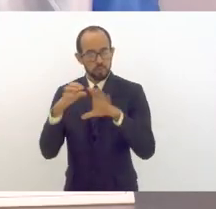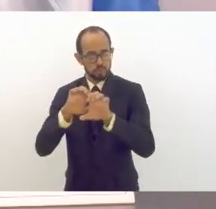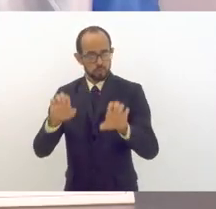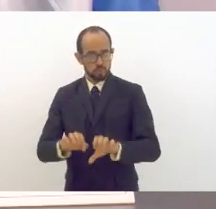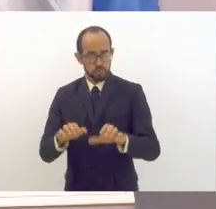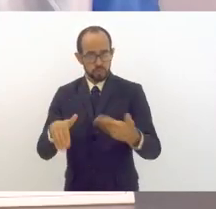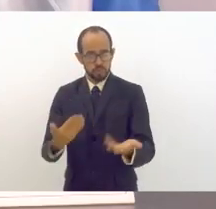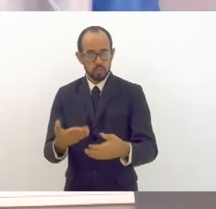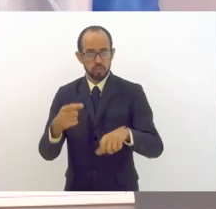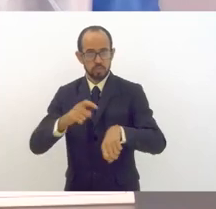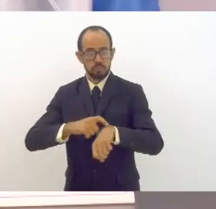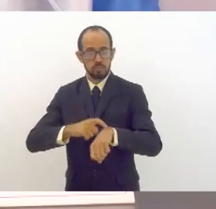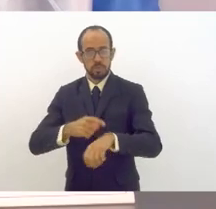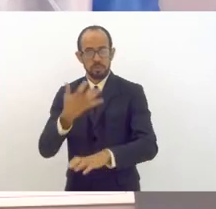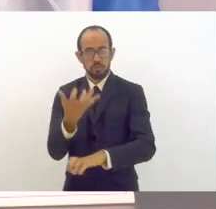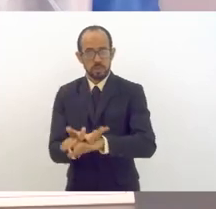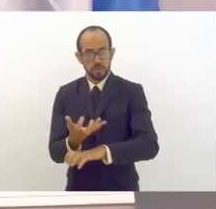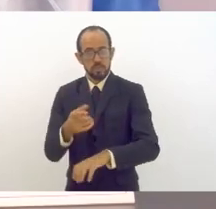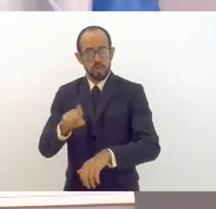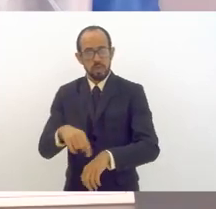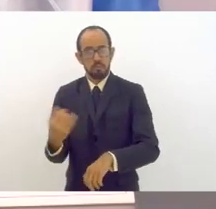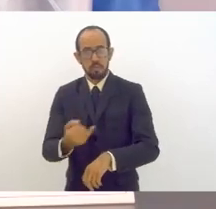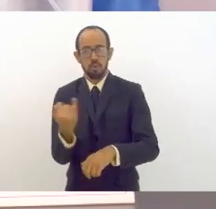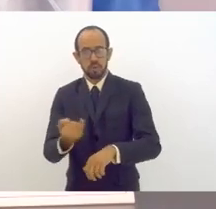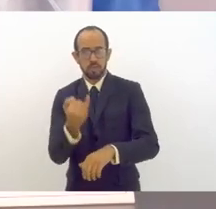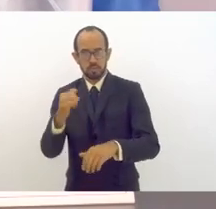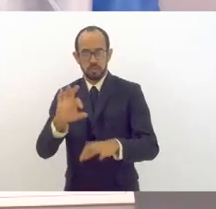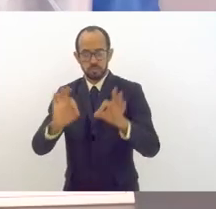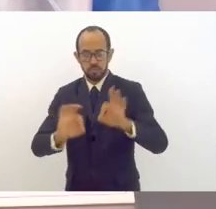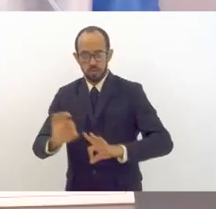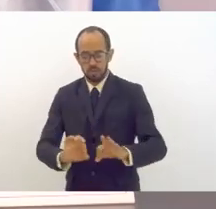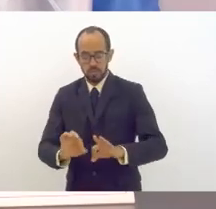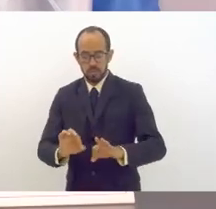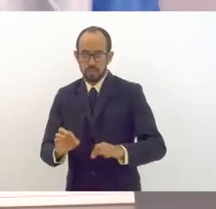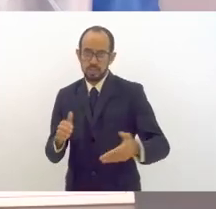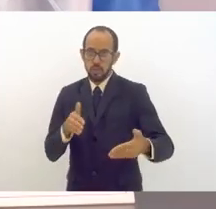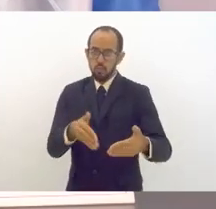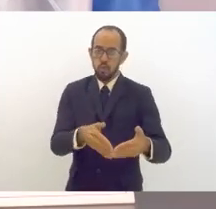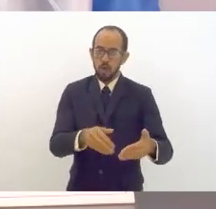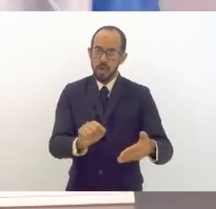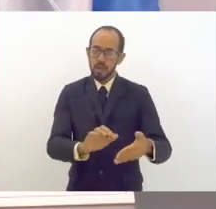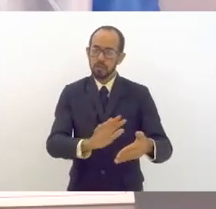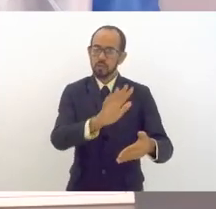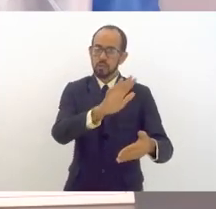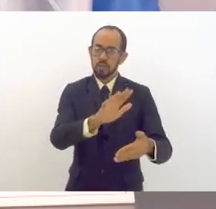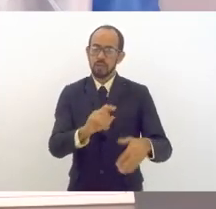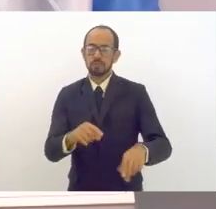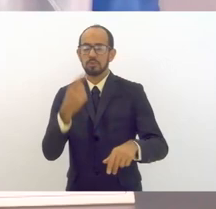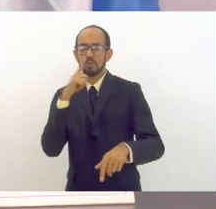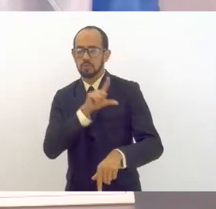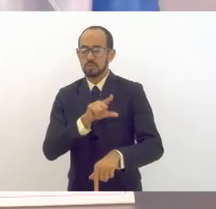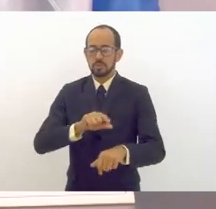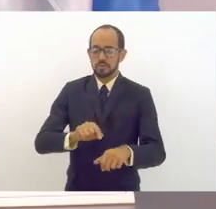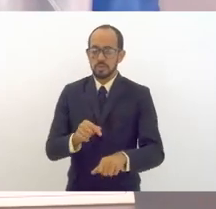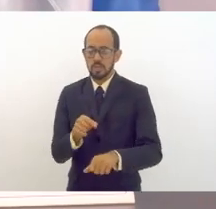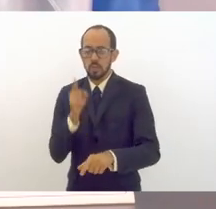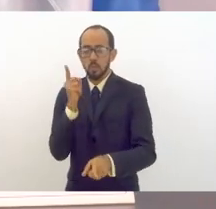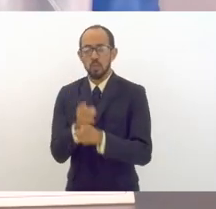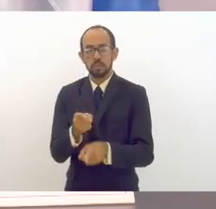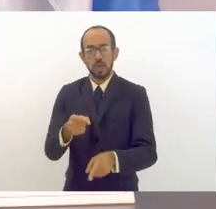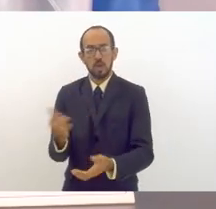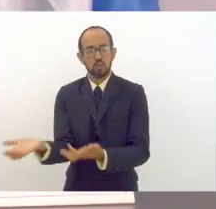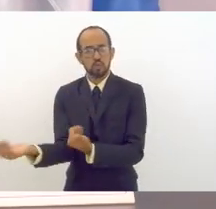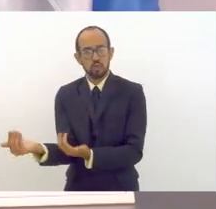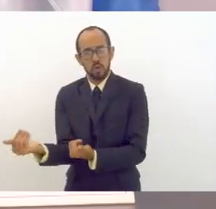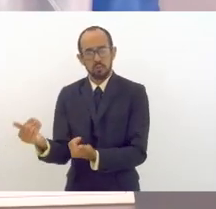matrícula, é muito importante que esse projeto se volte às comunidades para ampliar o processo de busca ativa e nos